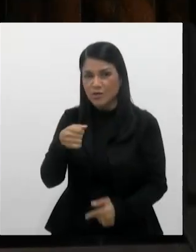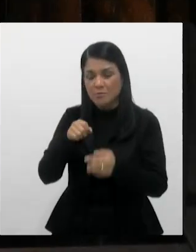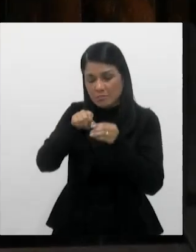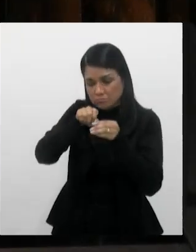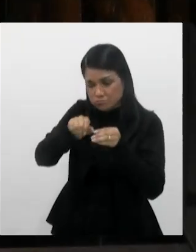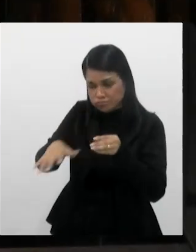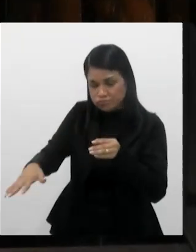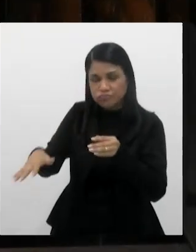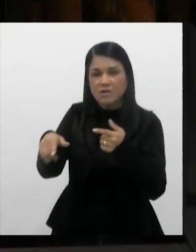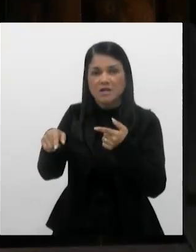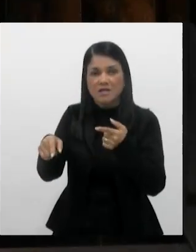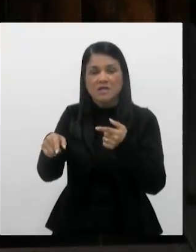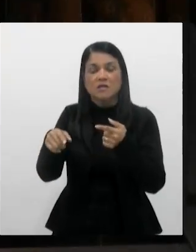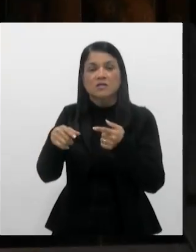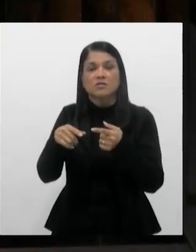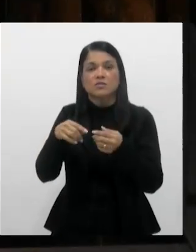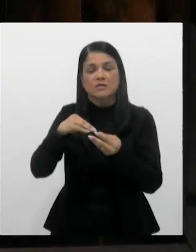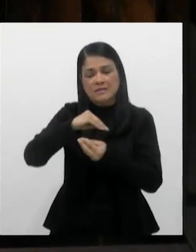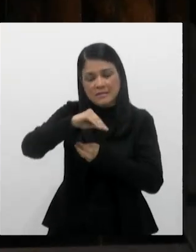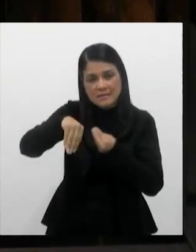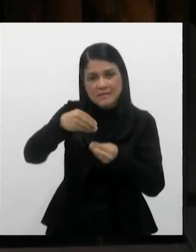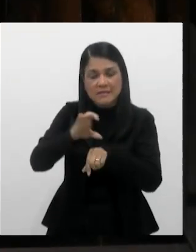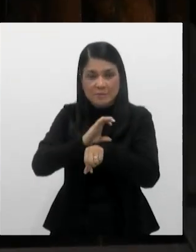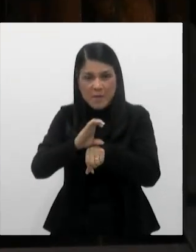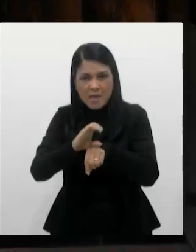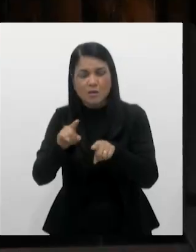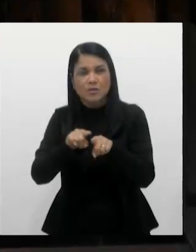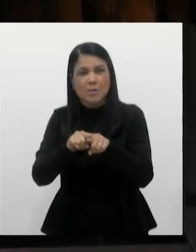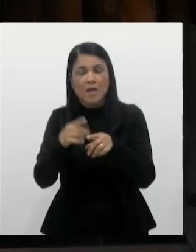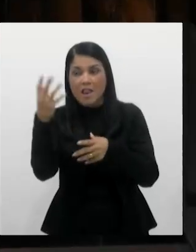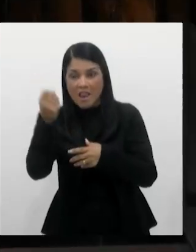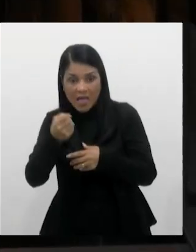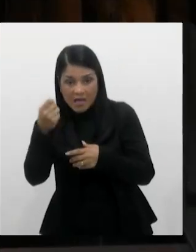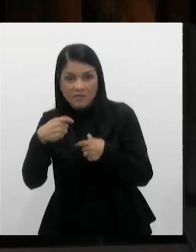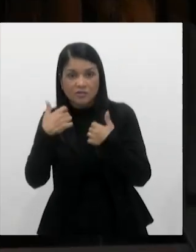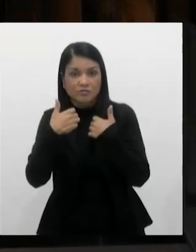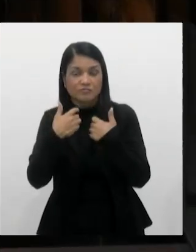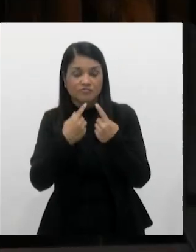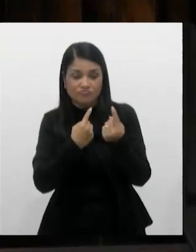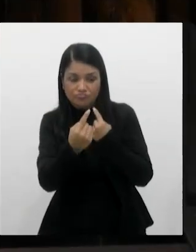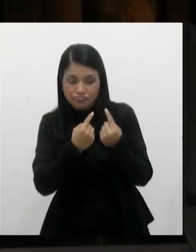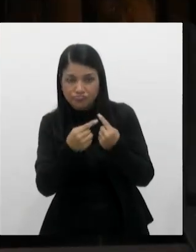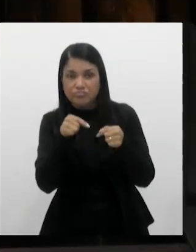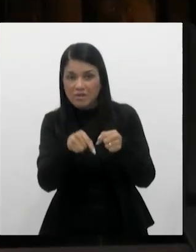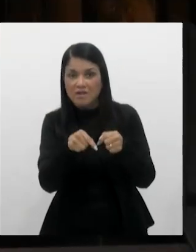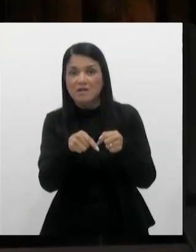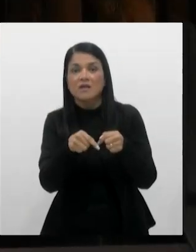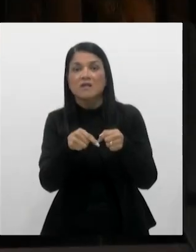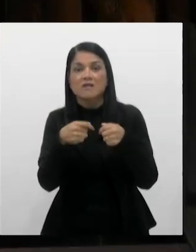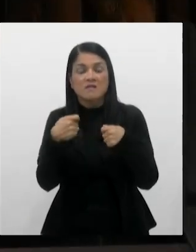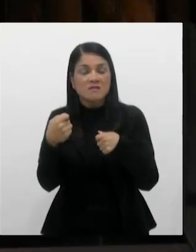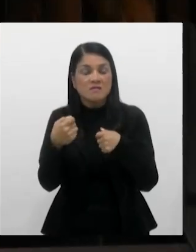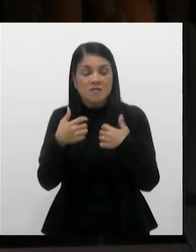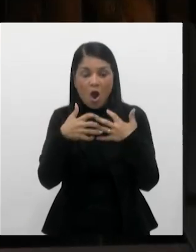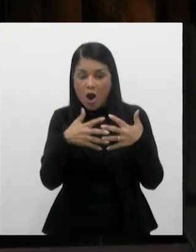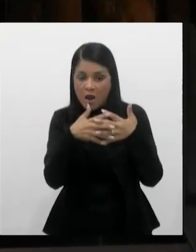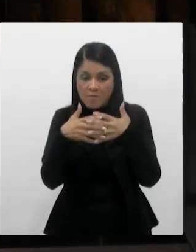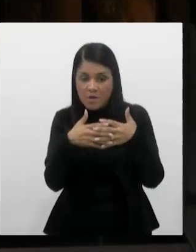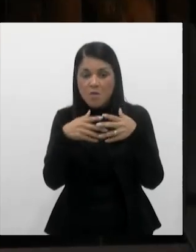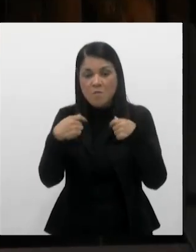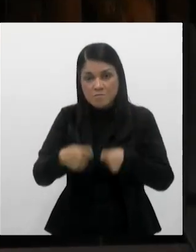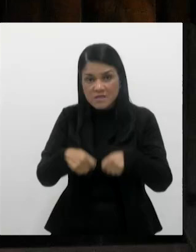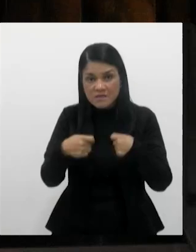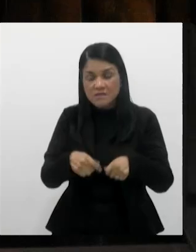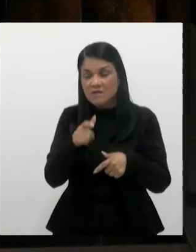da produção leiteira e principalmente para escoamento das pessoas necessitadas que